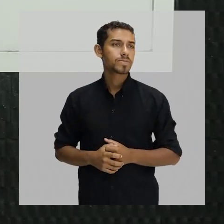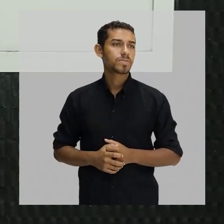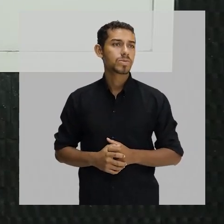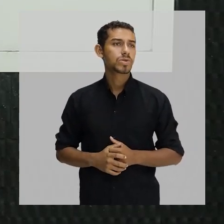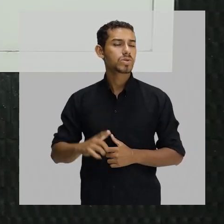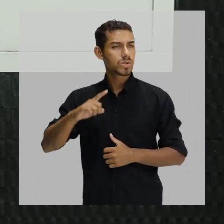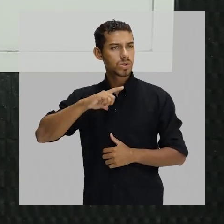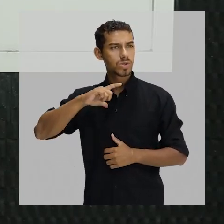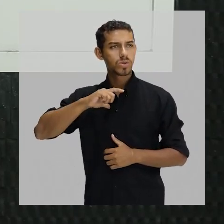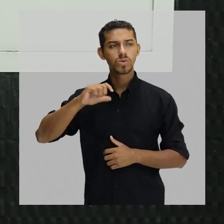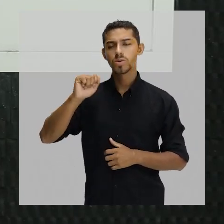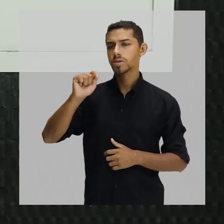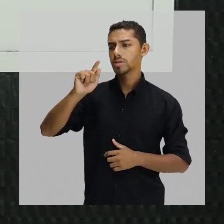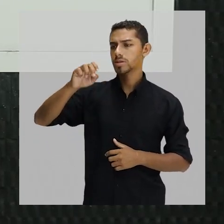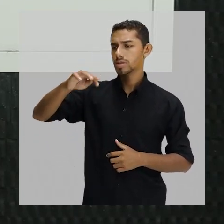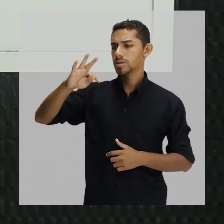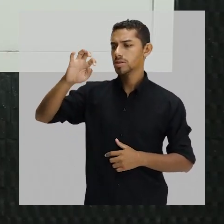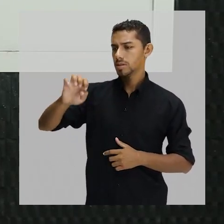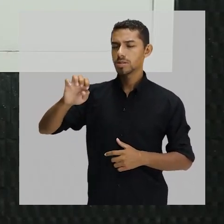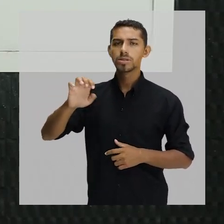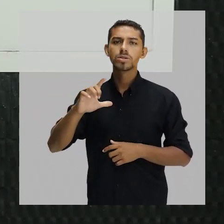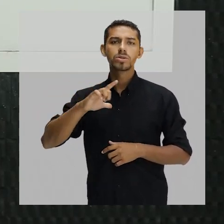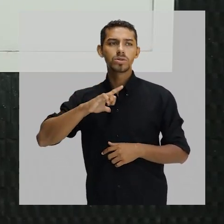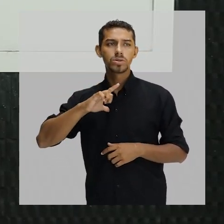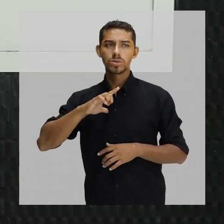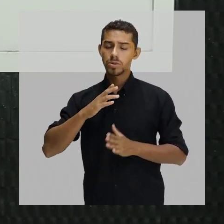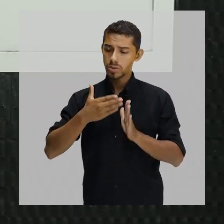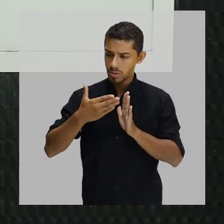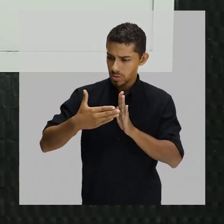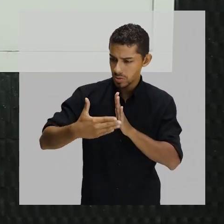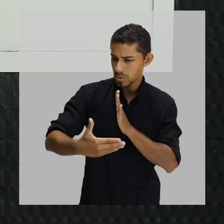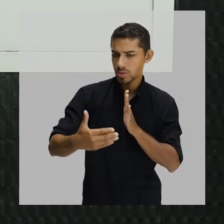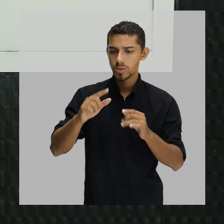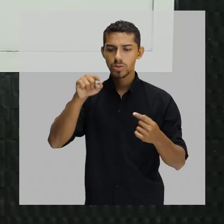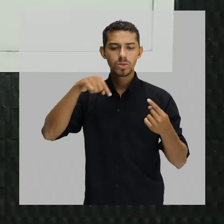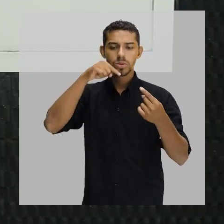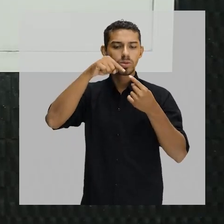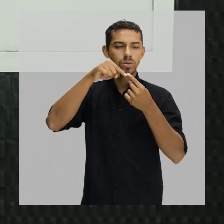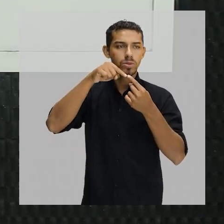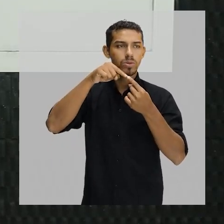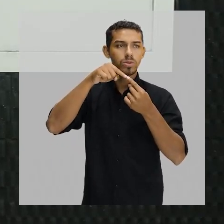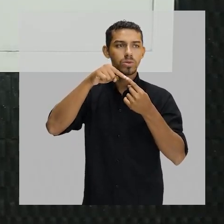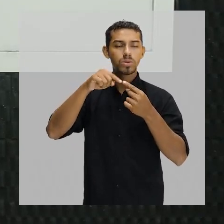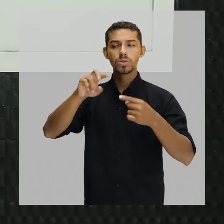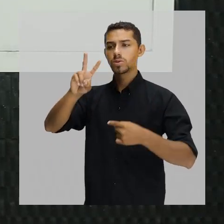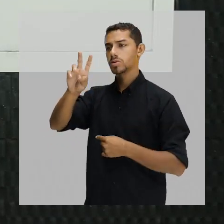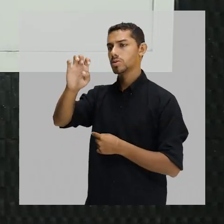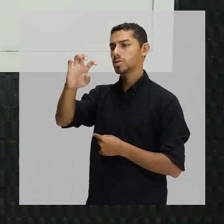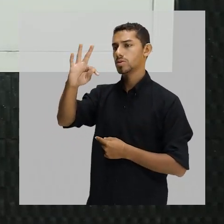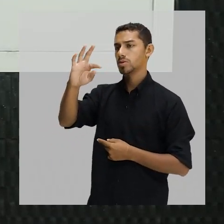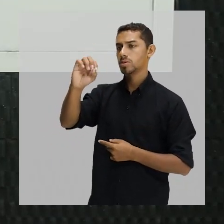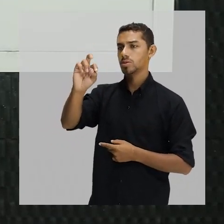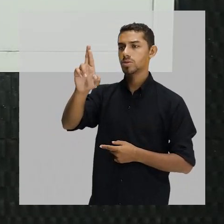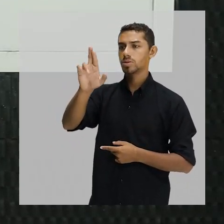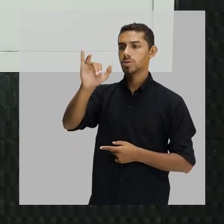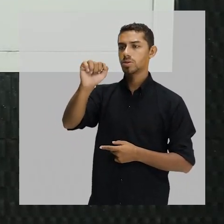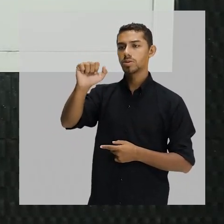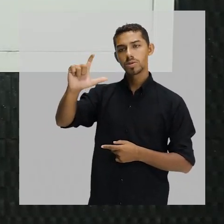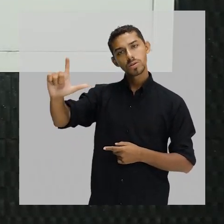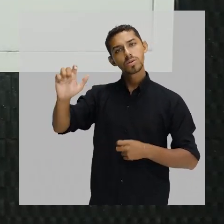do conhecimento que através de um processo intencional, isso aqui é vetorial, percebe? Então